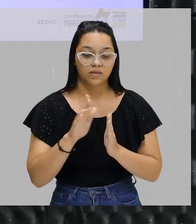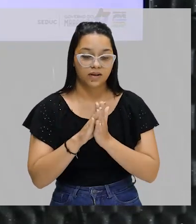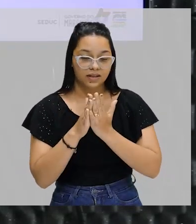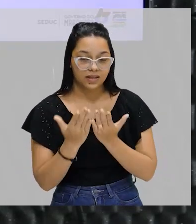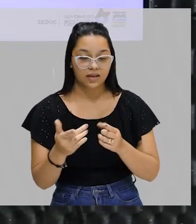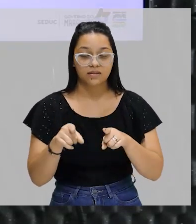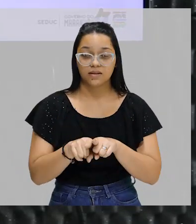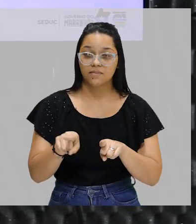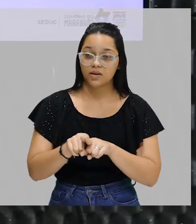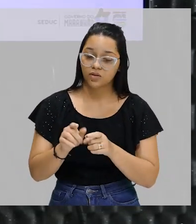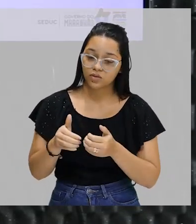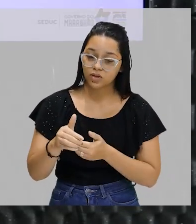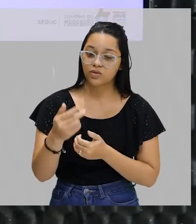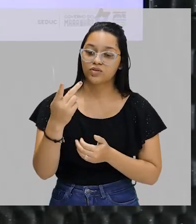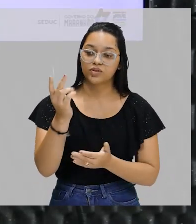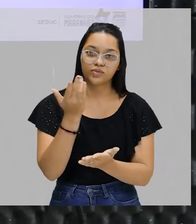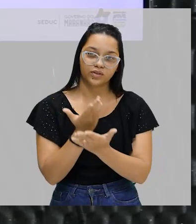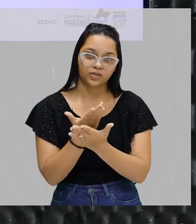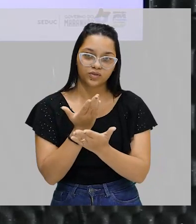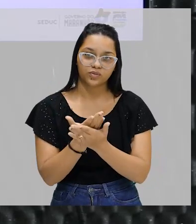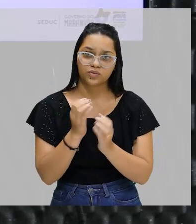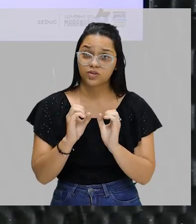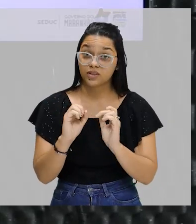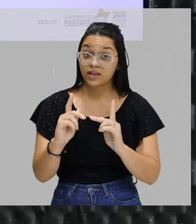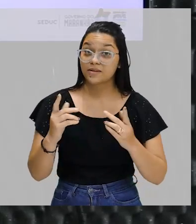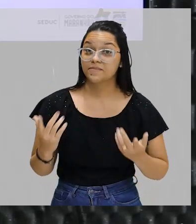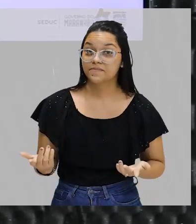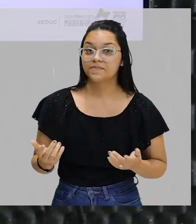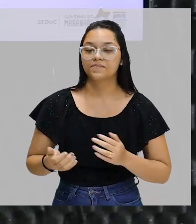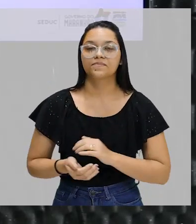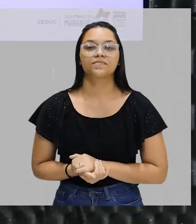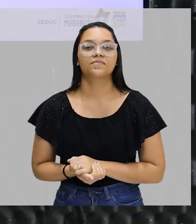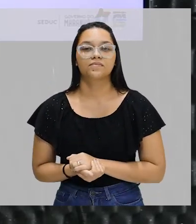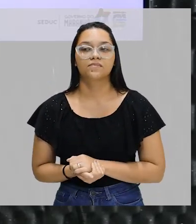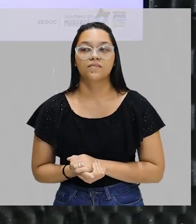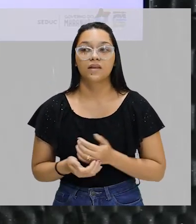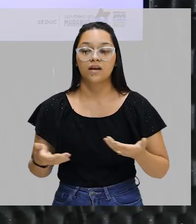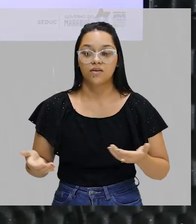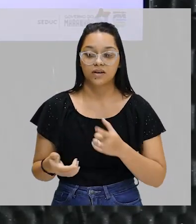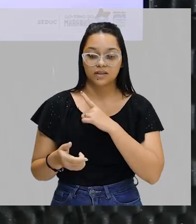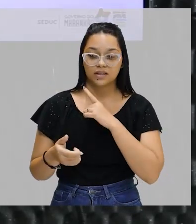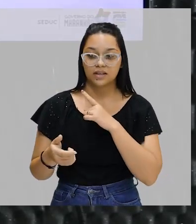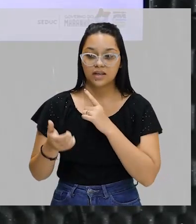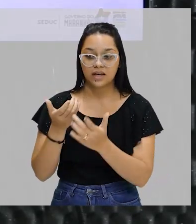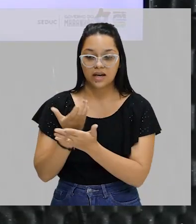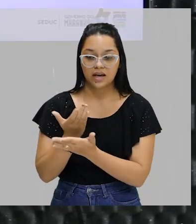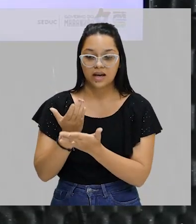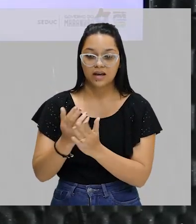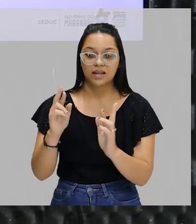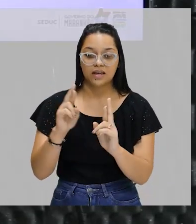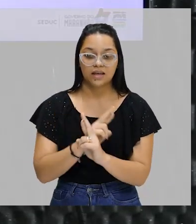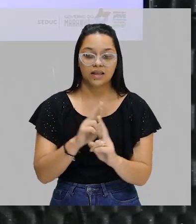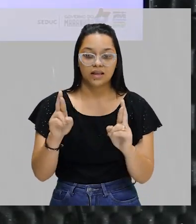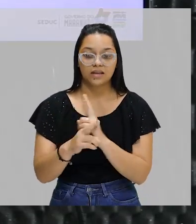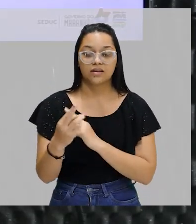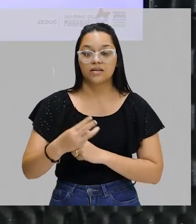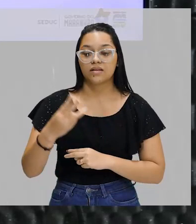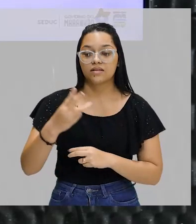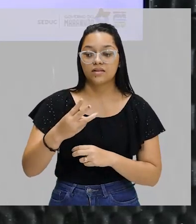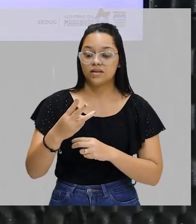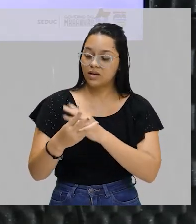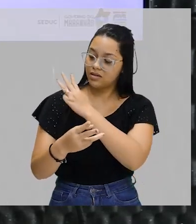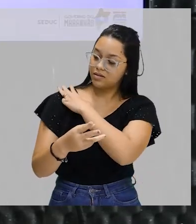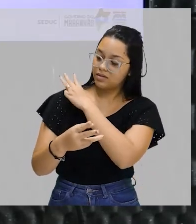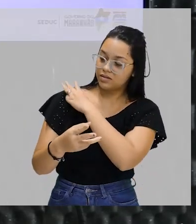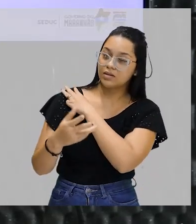e assim continuar com os seus estudos. Show de bola, turminha? Bom, estamos em uma série de aulas relacionadas ao terceiro ano do